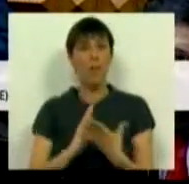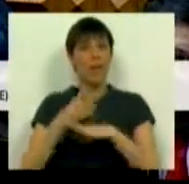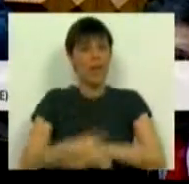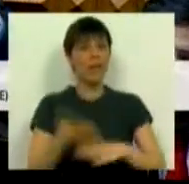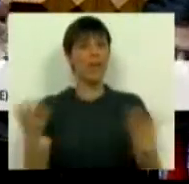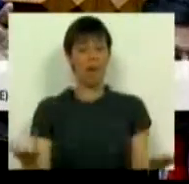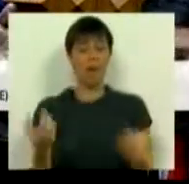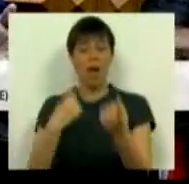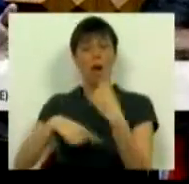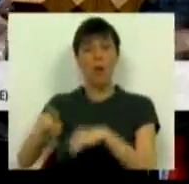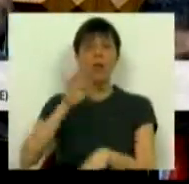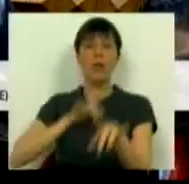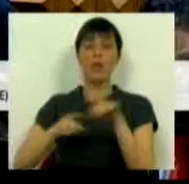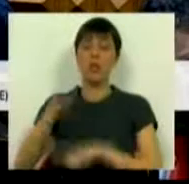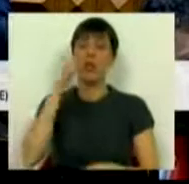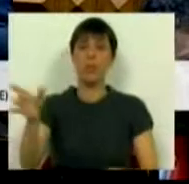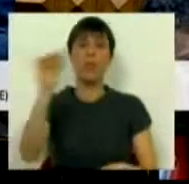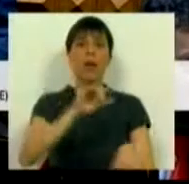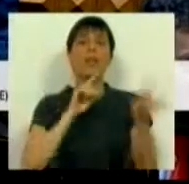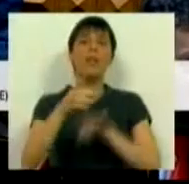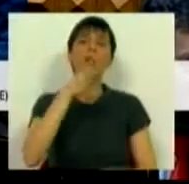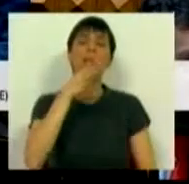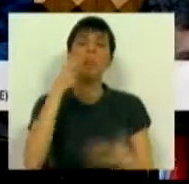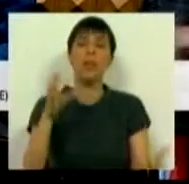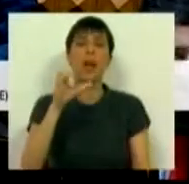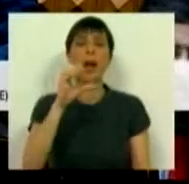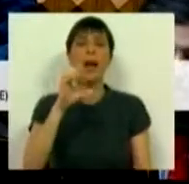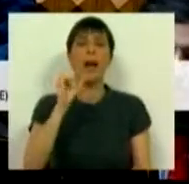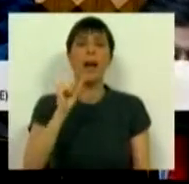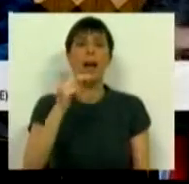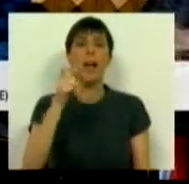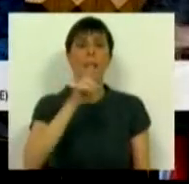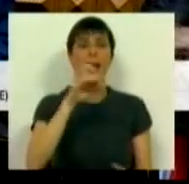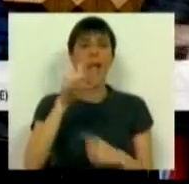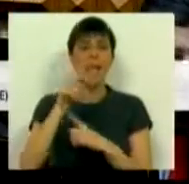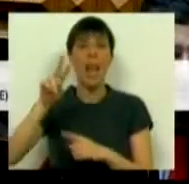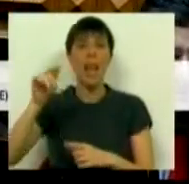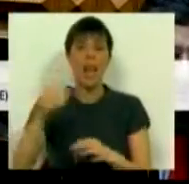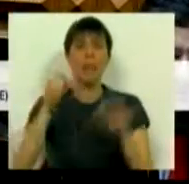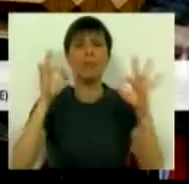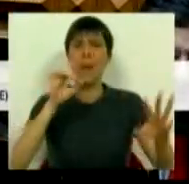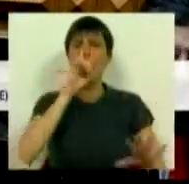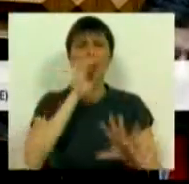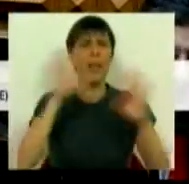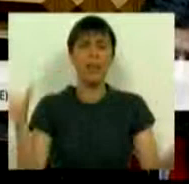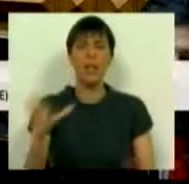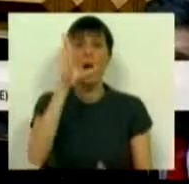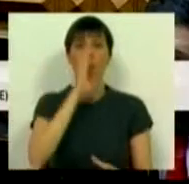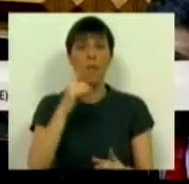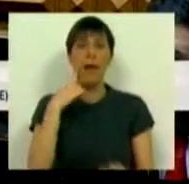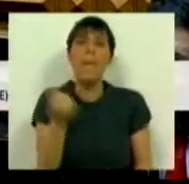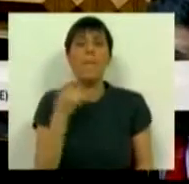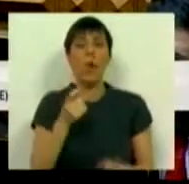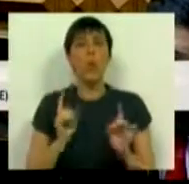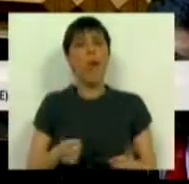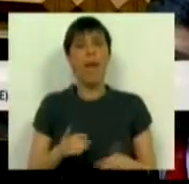intervenção quer da Senhora Deputada, quer da Senhora Deputada Galriça Neto, decorre de uma mentira que o Governo tem